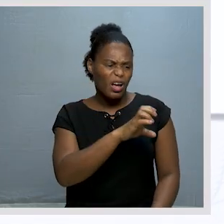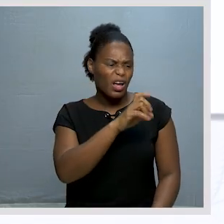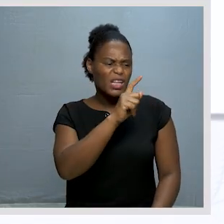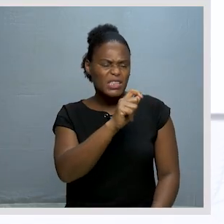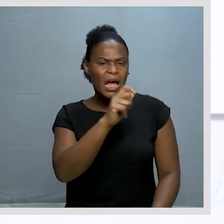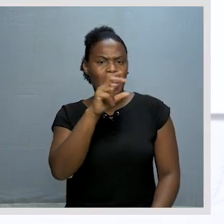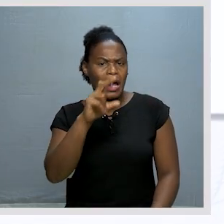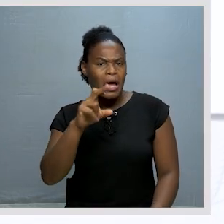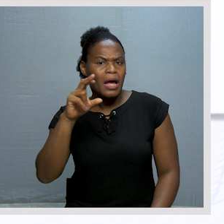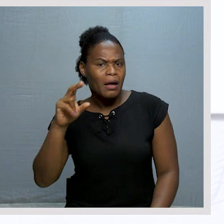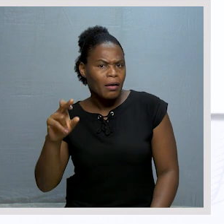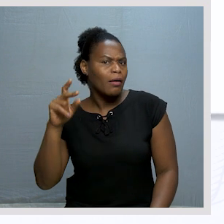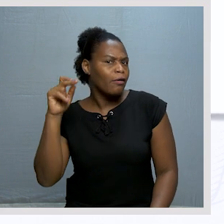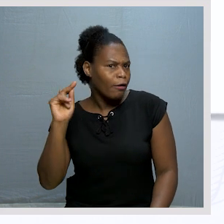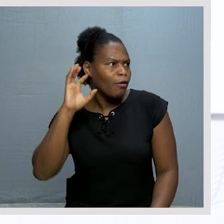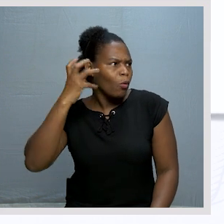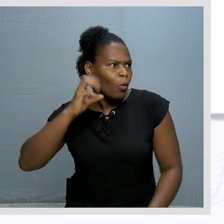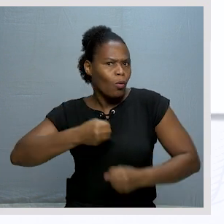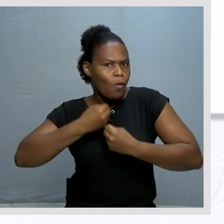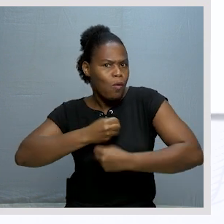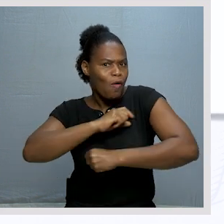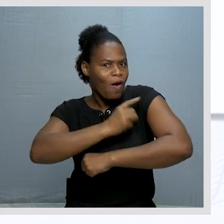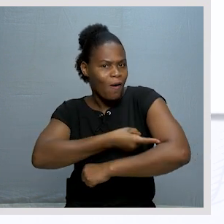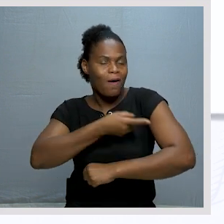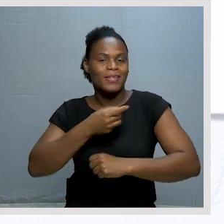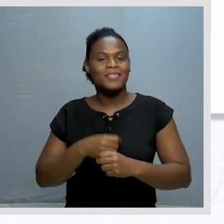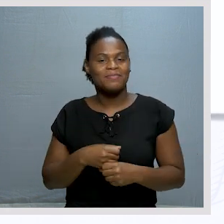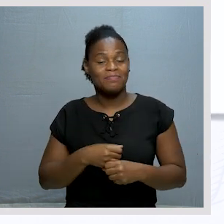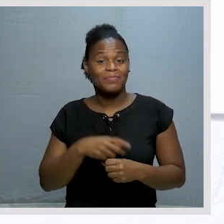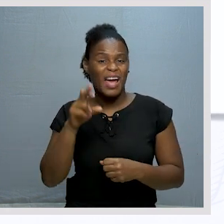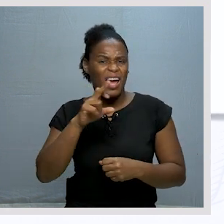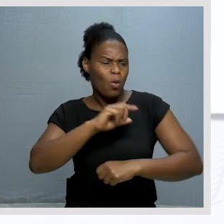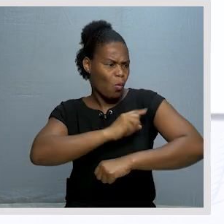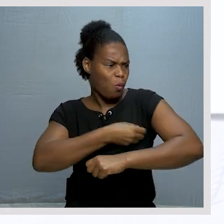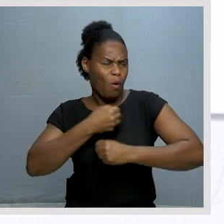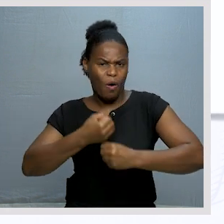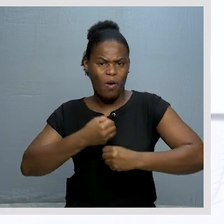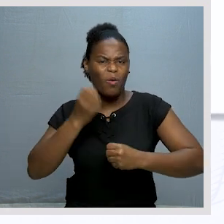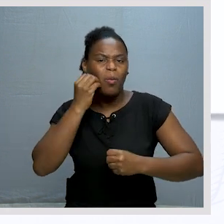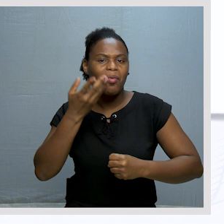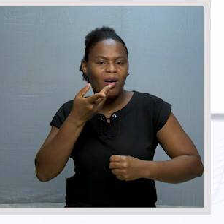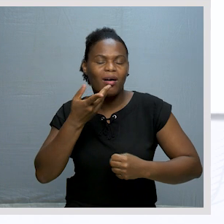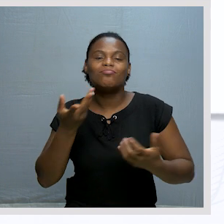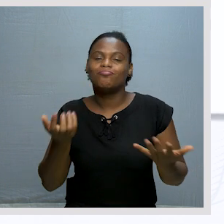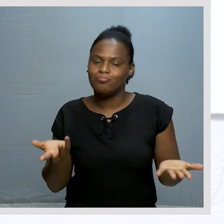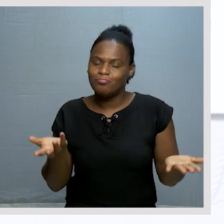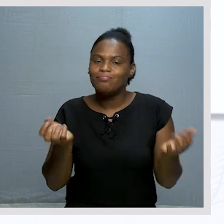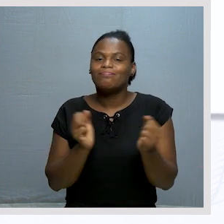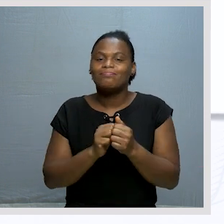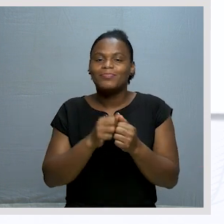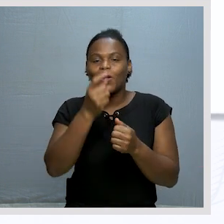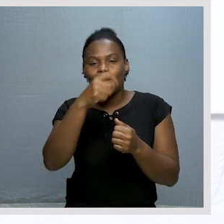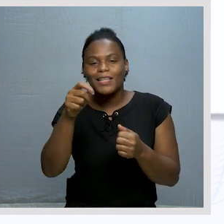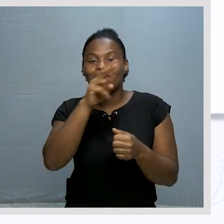Serra. O som é... Aqui o som de R é... O som de R aqui é forte. Então,